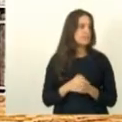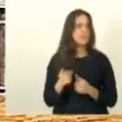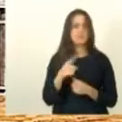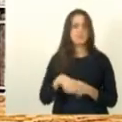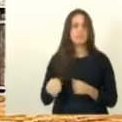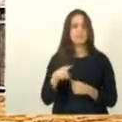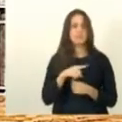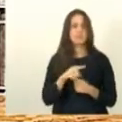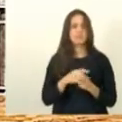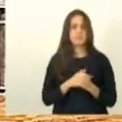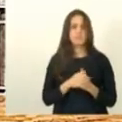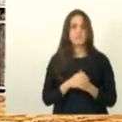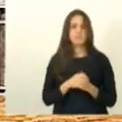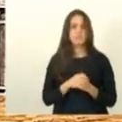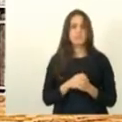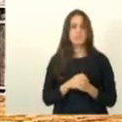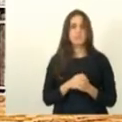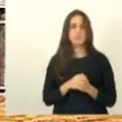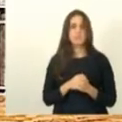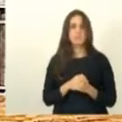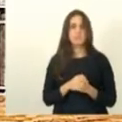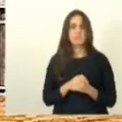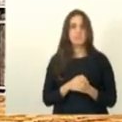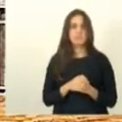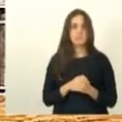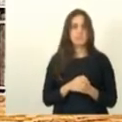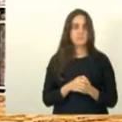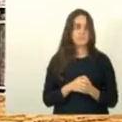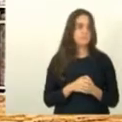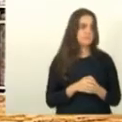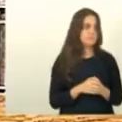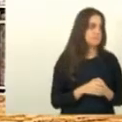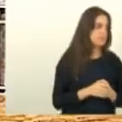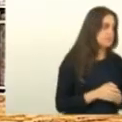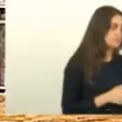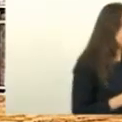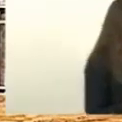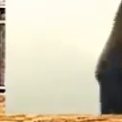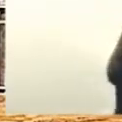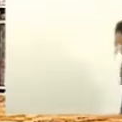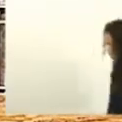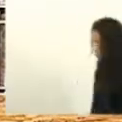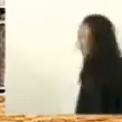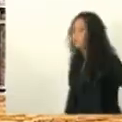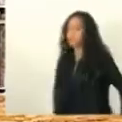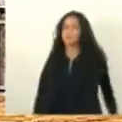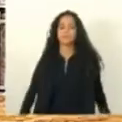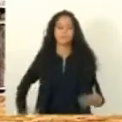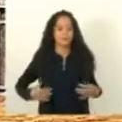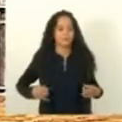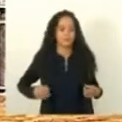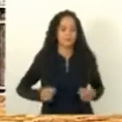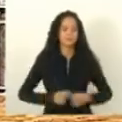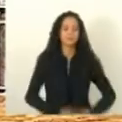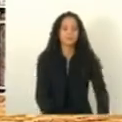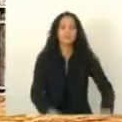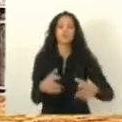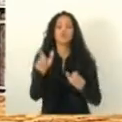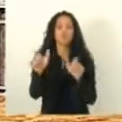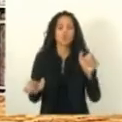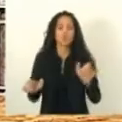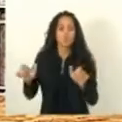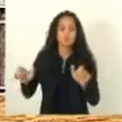Nossa terra precisa de atenção, precisa do hospital, mas precisa realmente de dignidade a todas as pessoas que